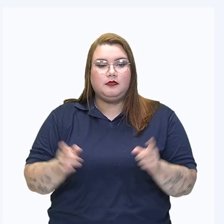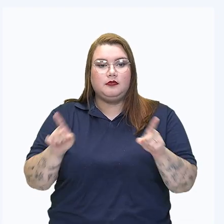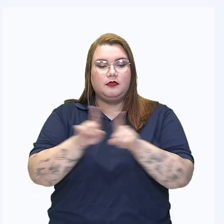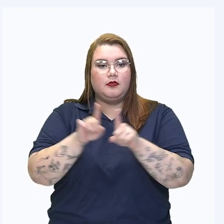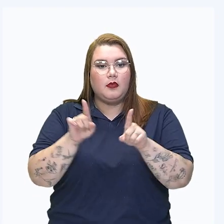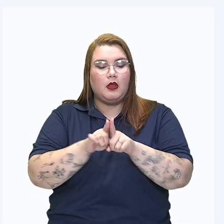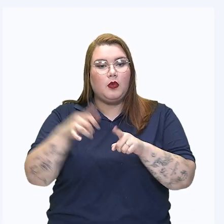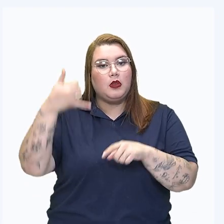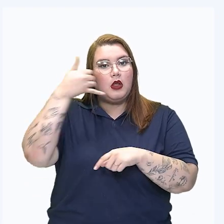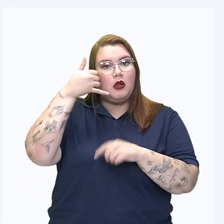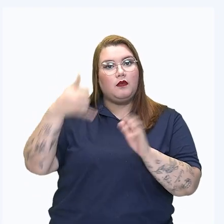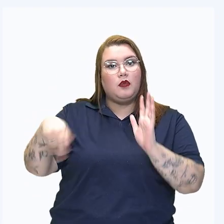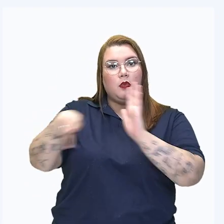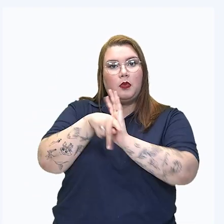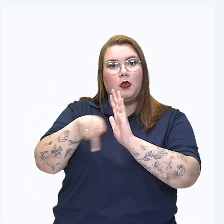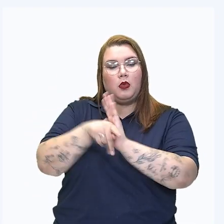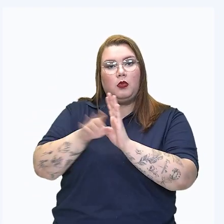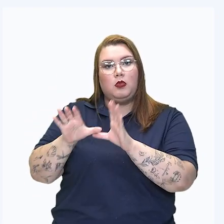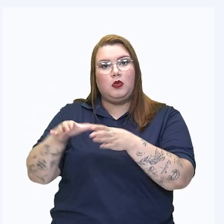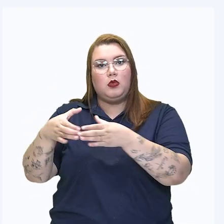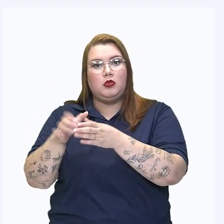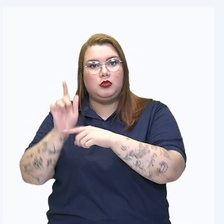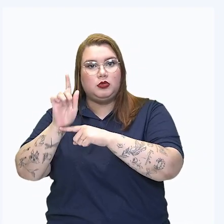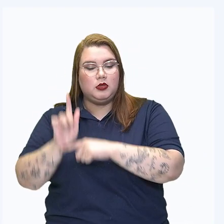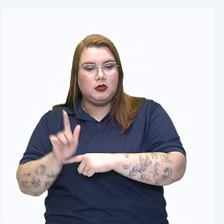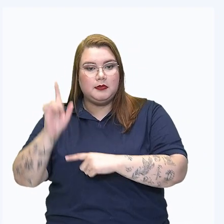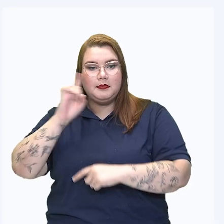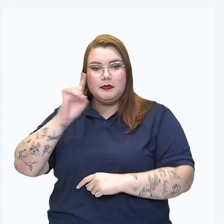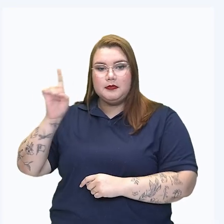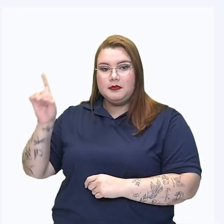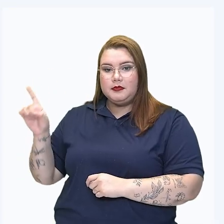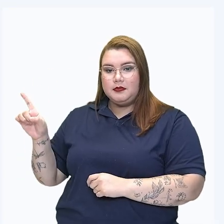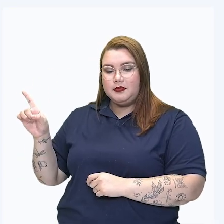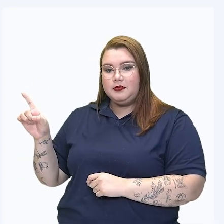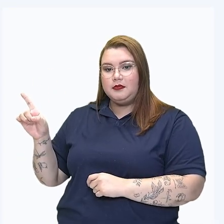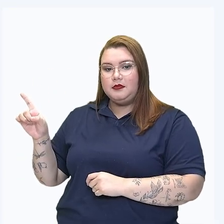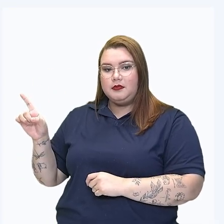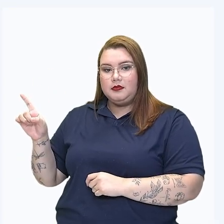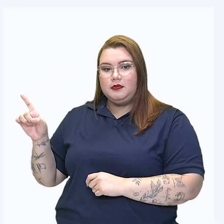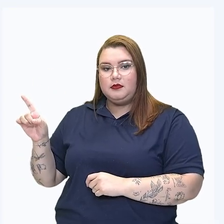94480464, o ramal também da gerência, o